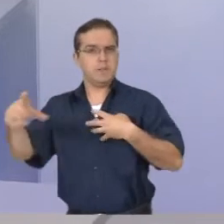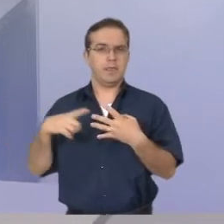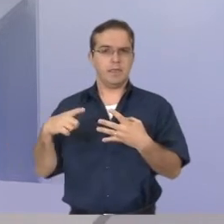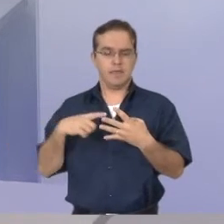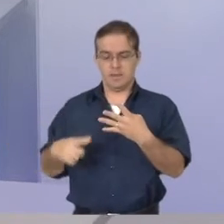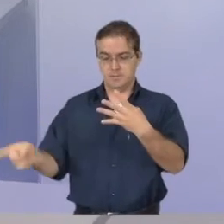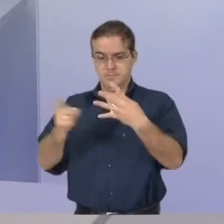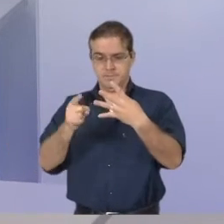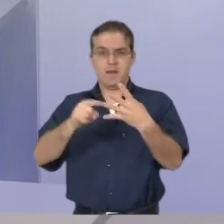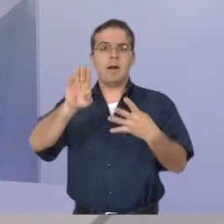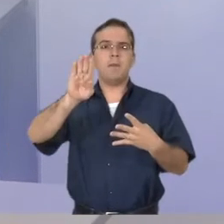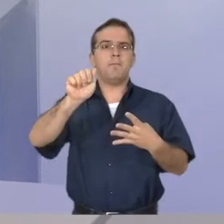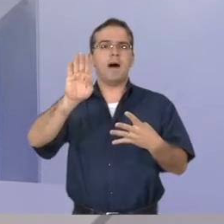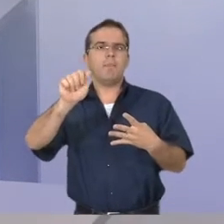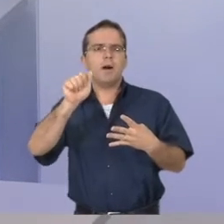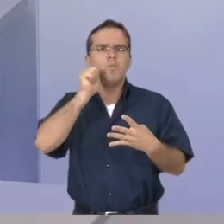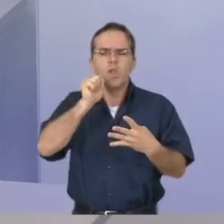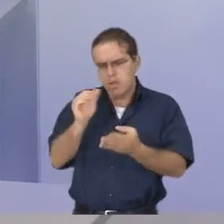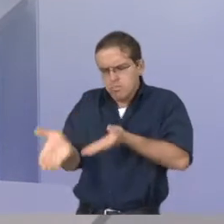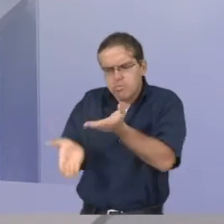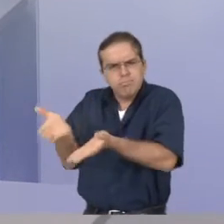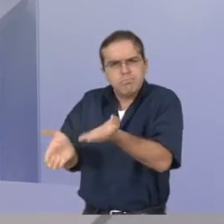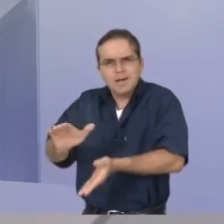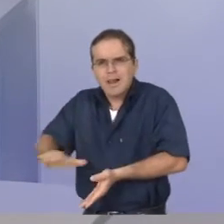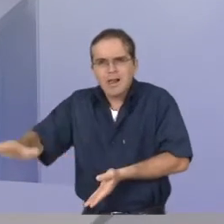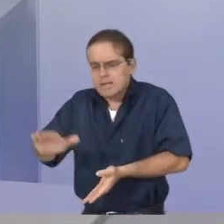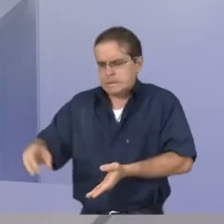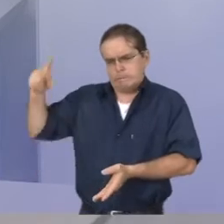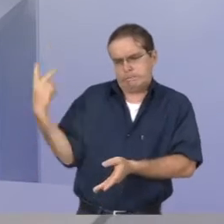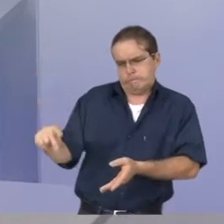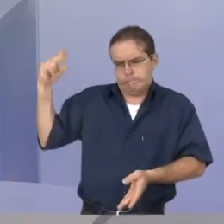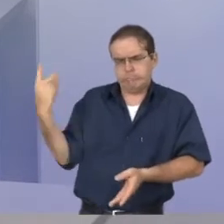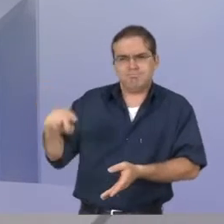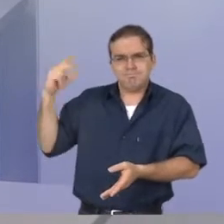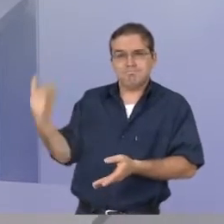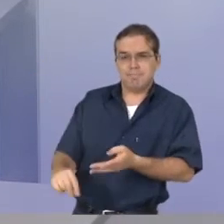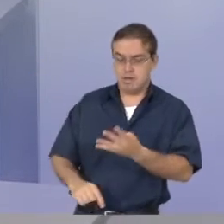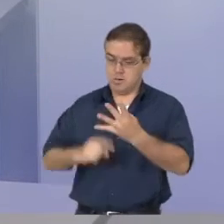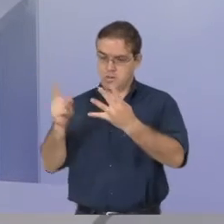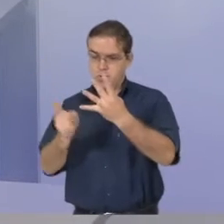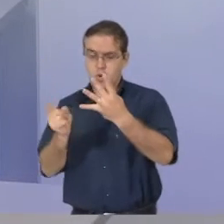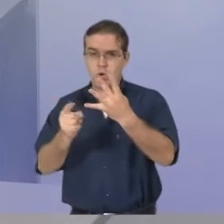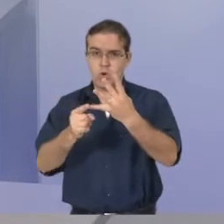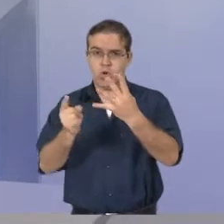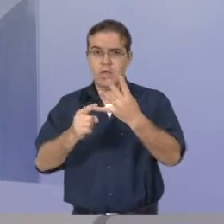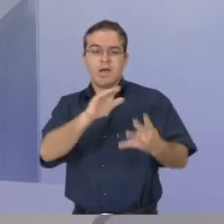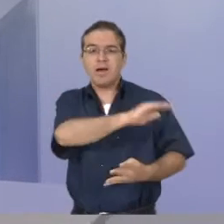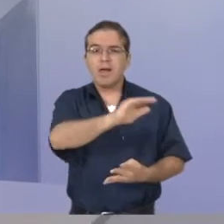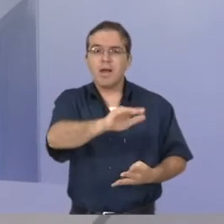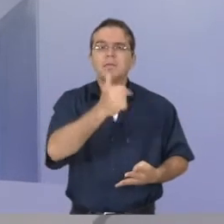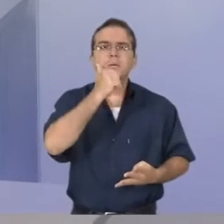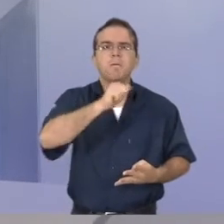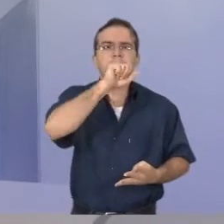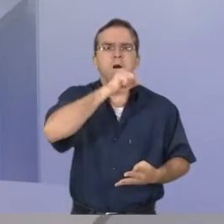sobre uma babá que agredia uma criança e o outro sobre uma mãe que esquecia um bebê no carro.